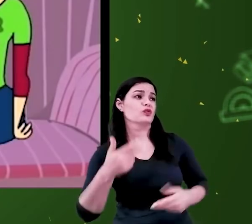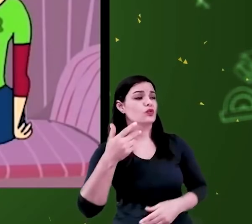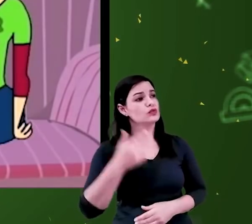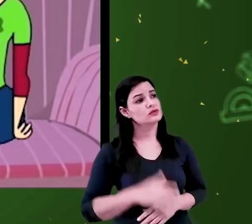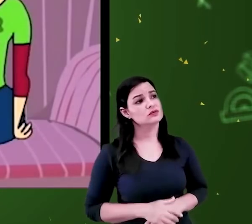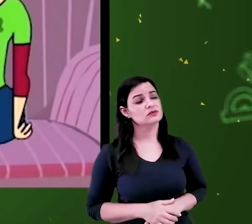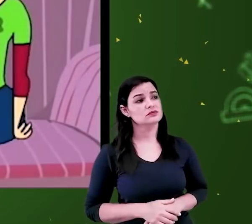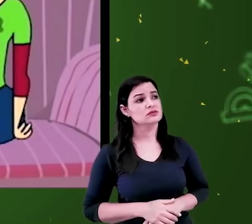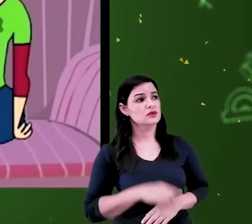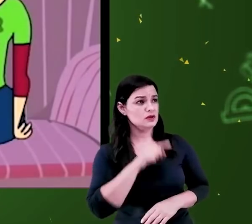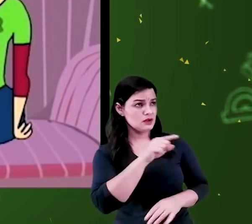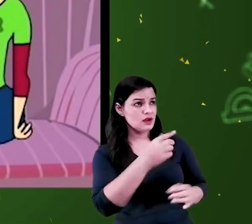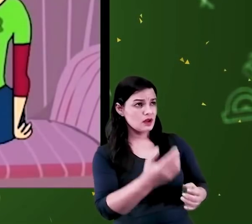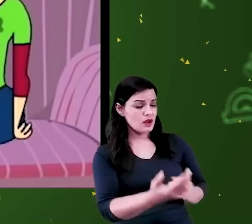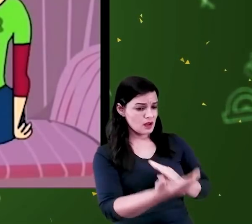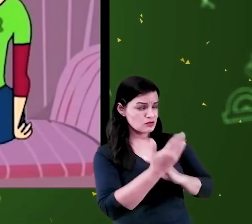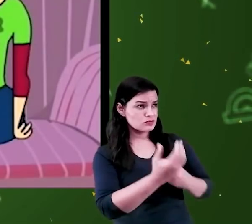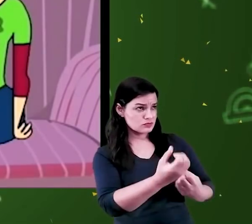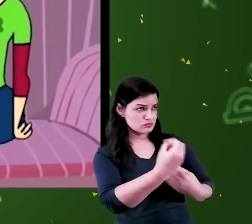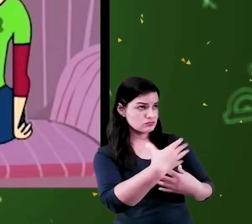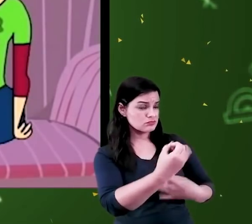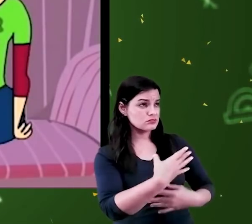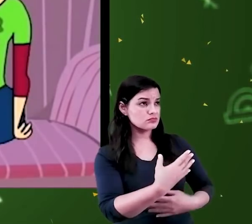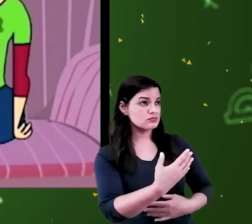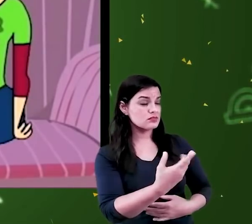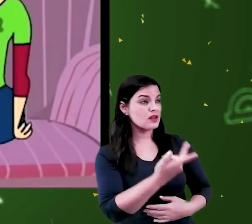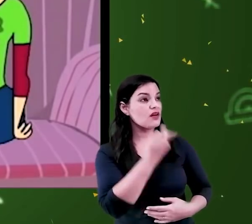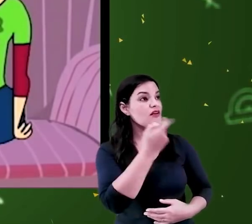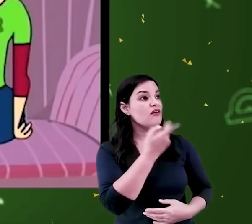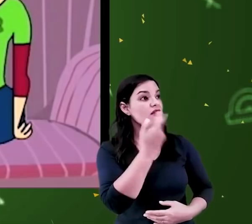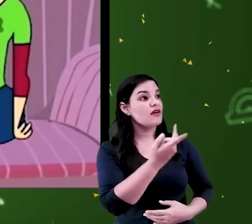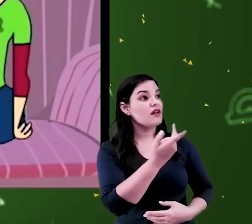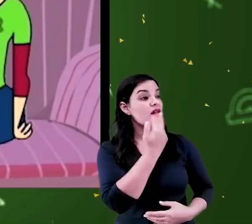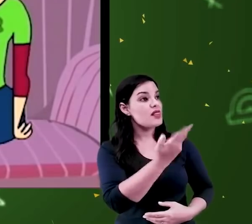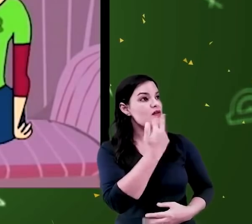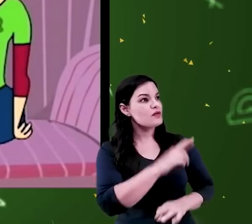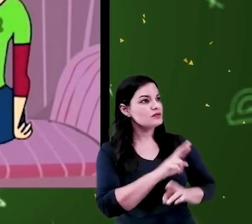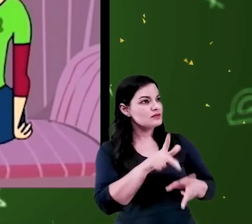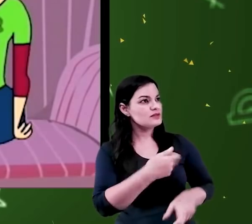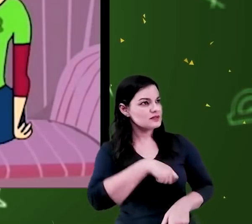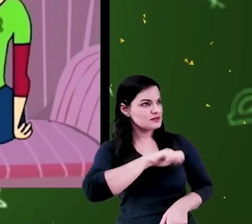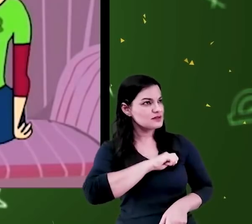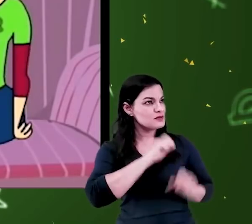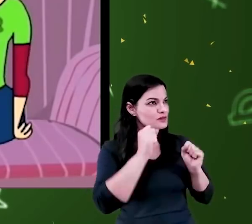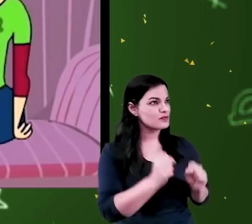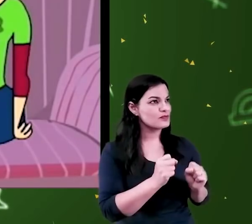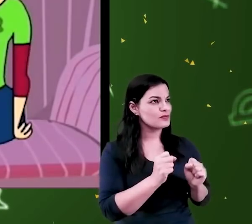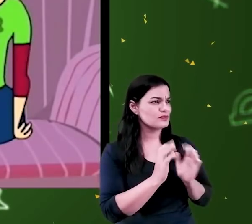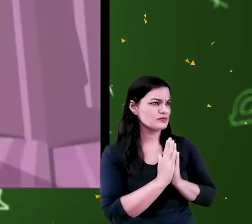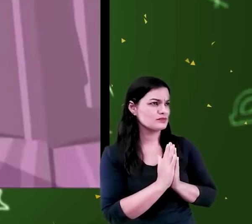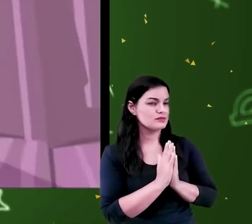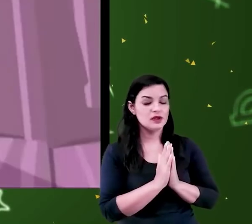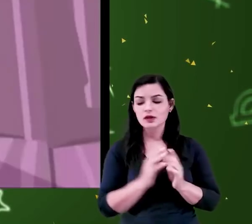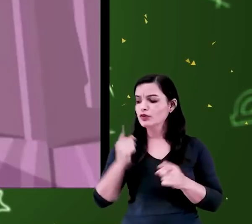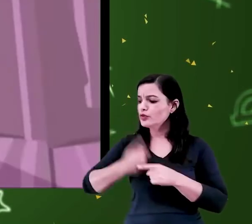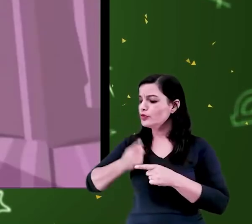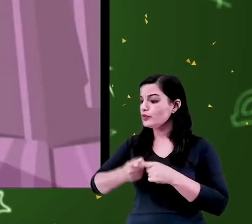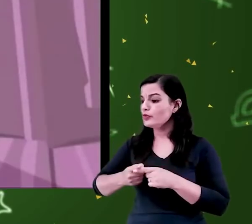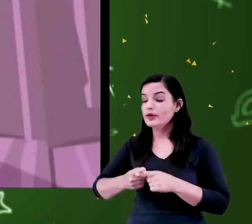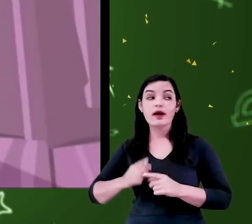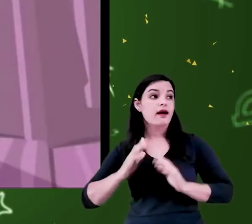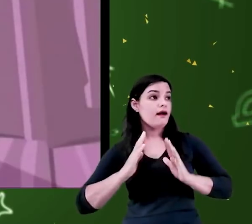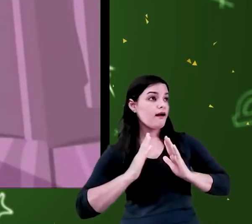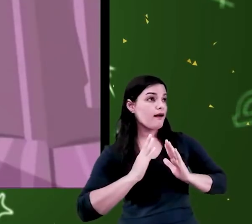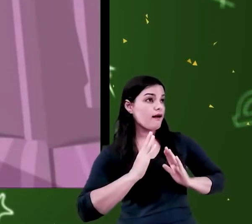coisa, Dinda. Você pode me ensinar a falar espanhol? Ah, é? E por quê? Eu tenho um